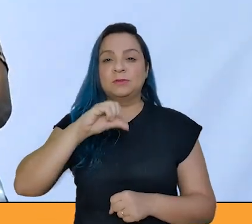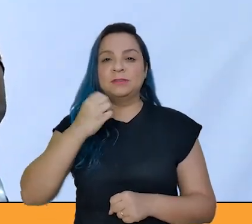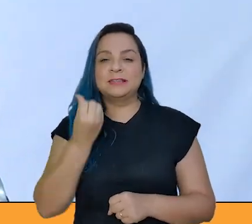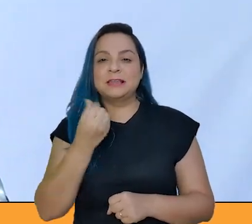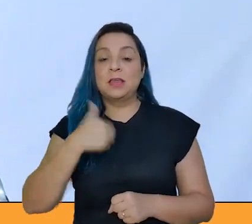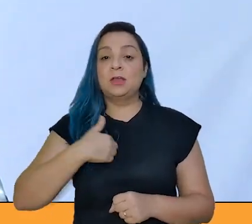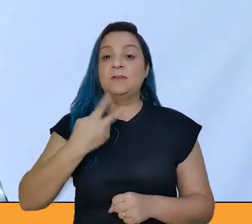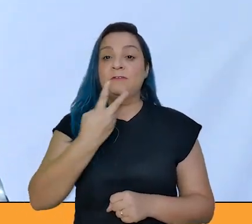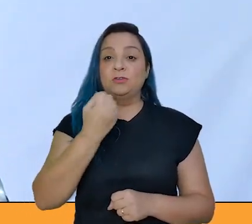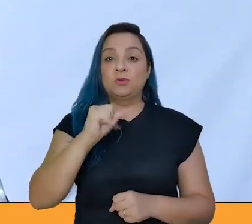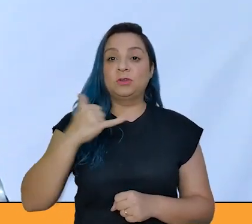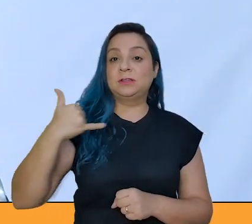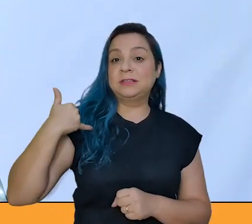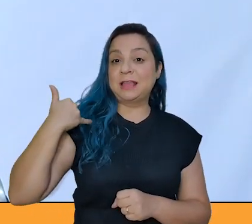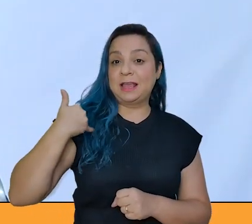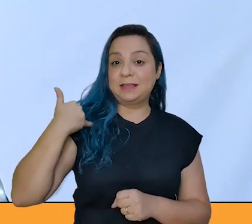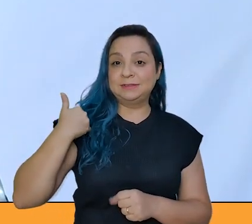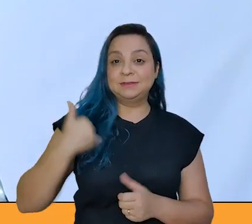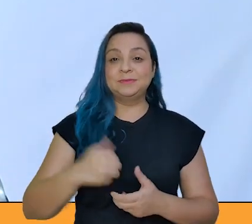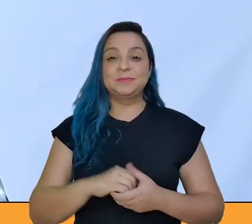anos de idade.